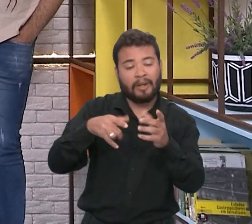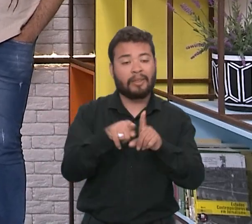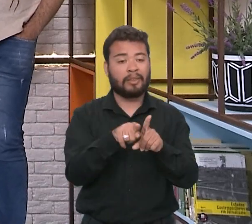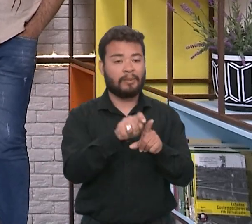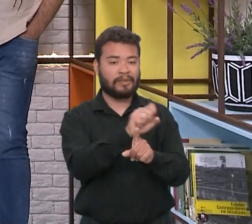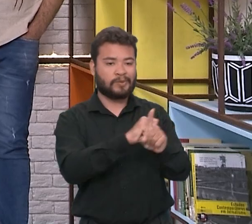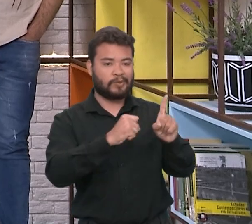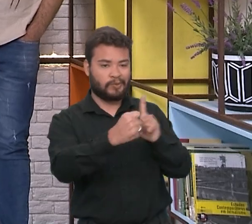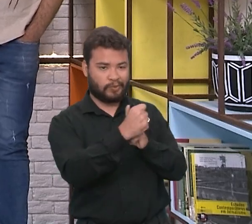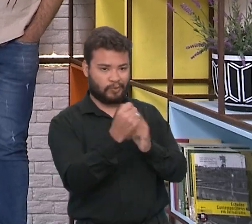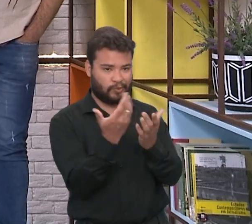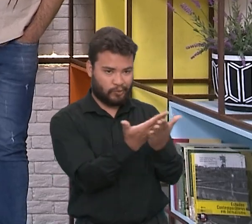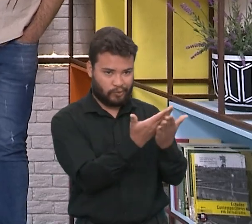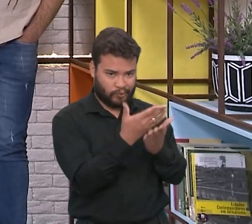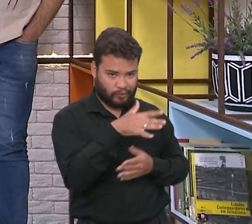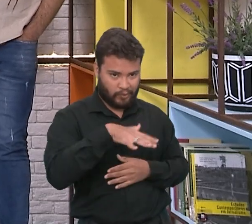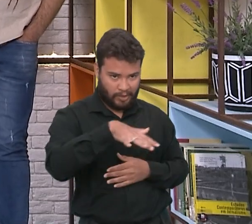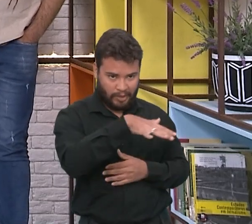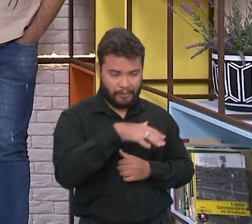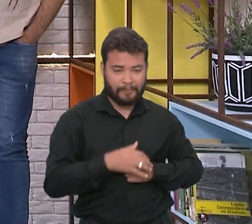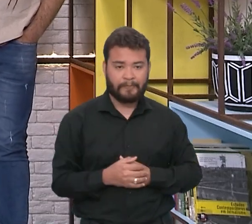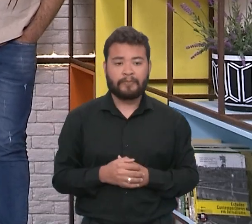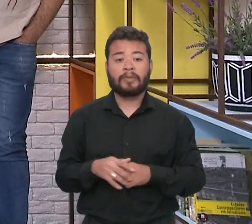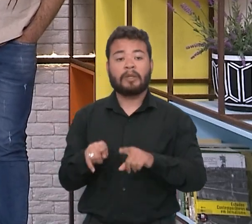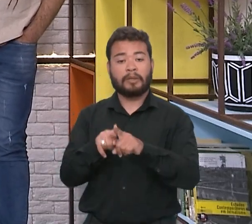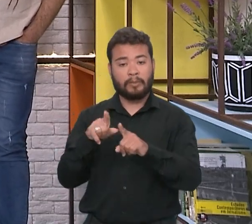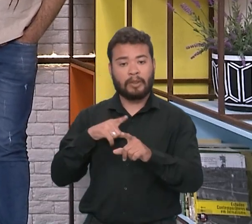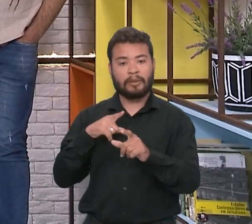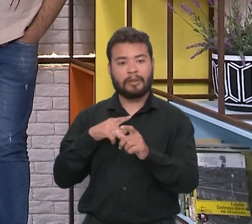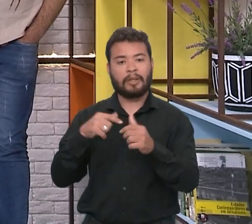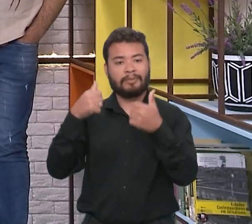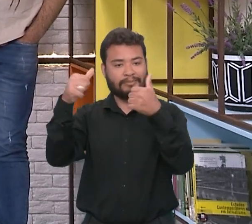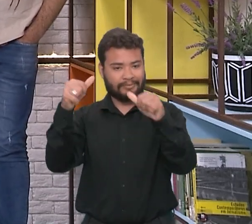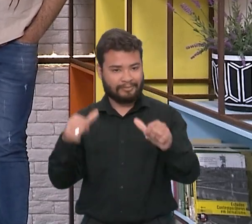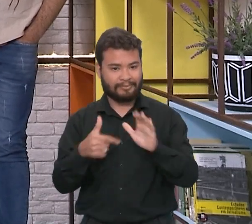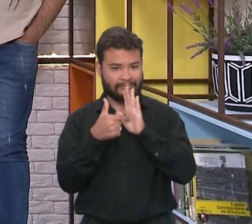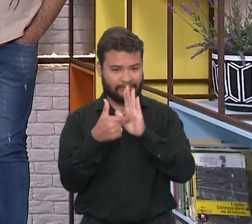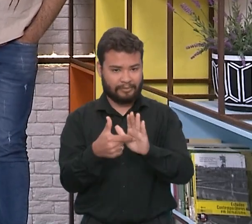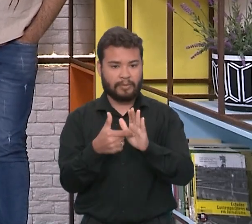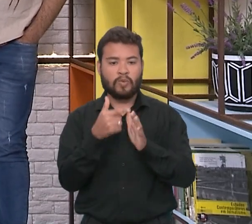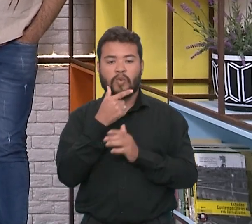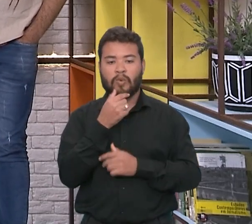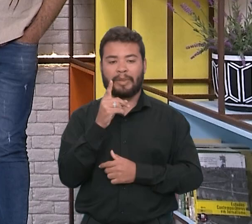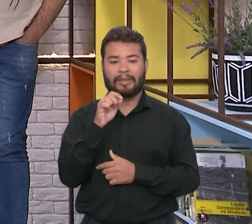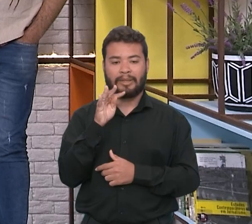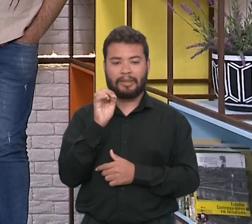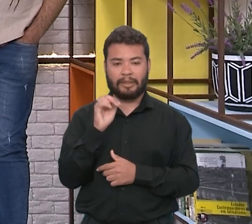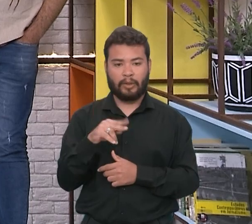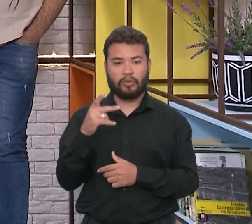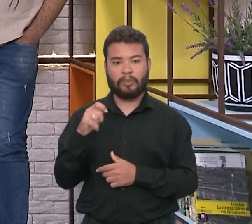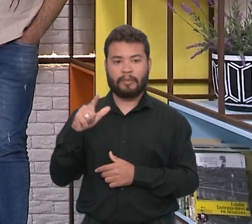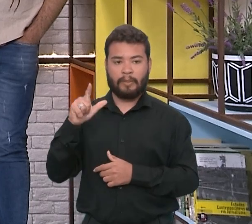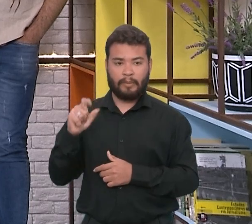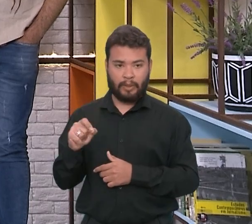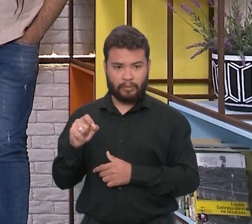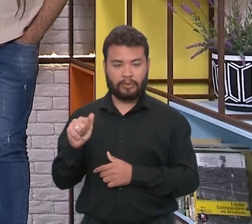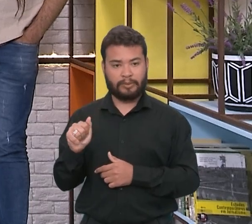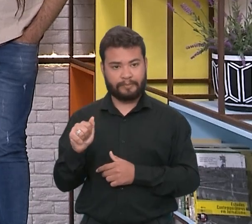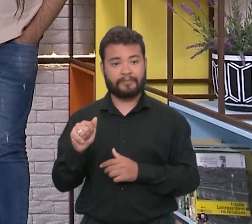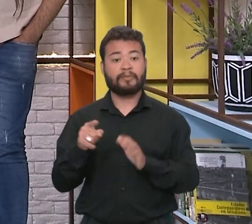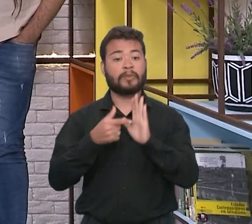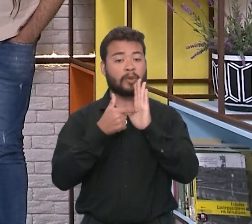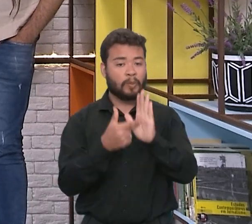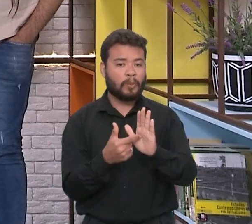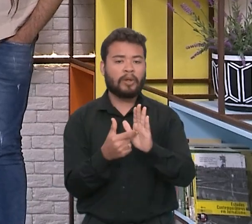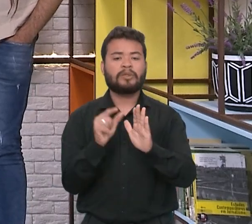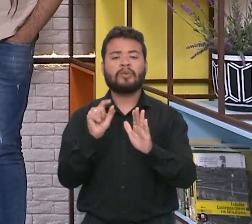edição, também serão exibidas obras do artista visual Dalton Paula, que explora temas da ancestralidade